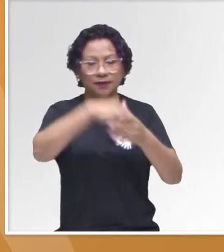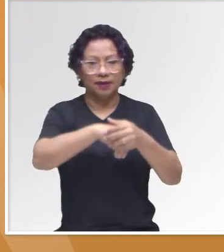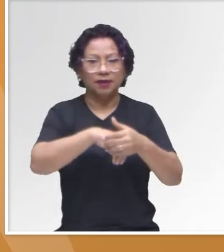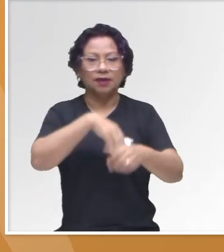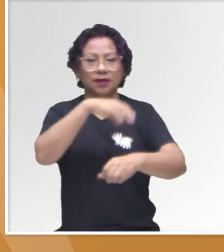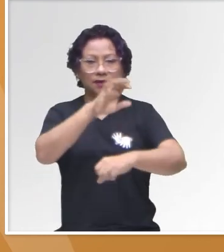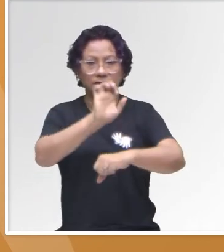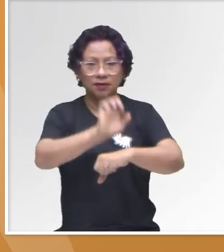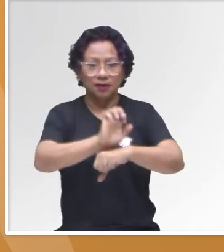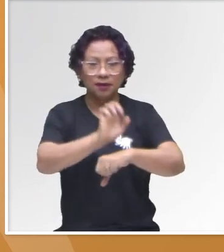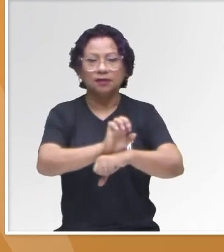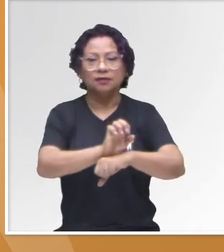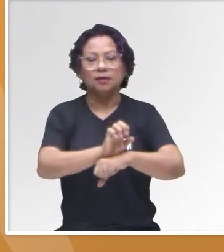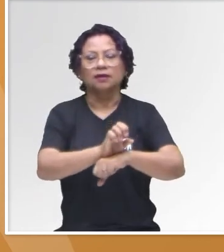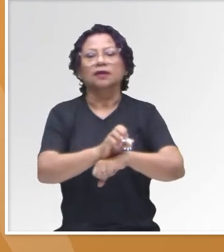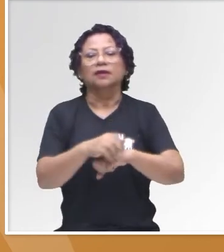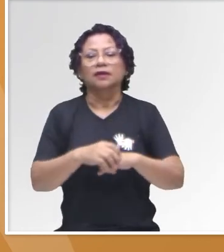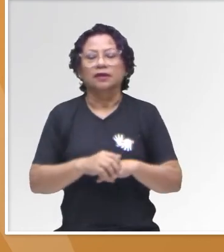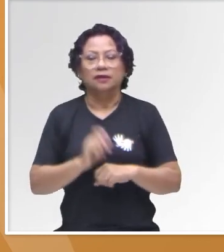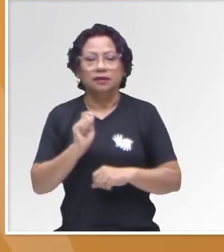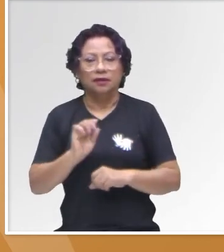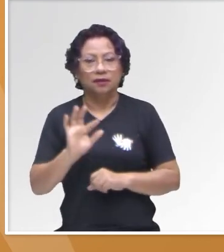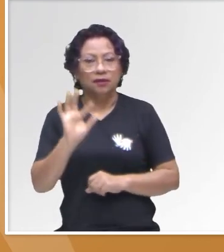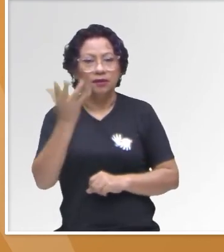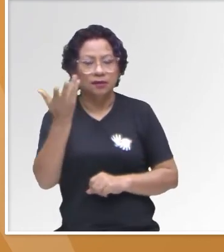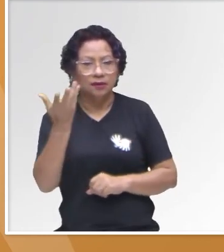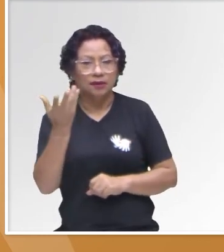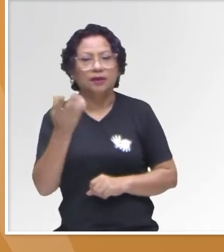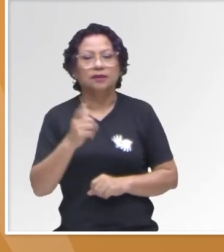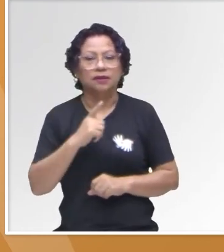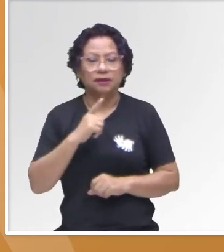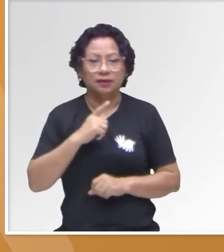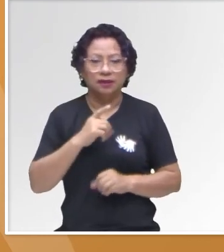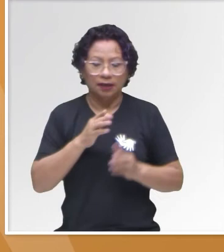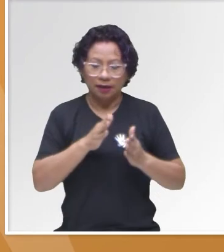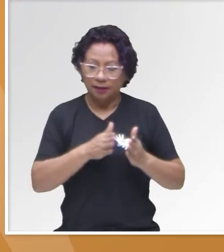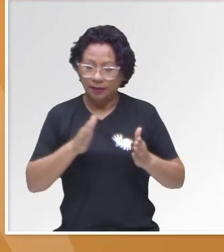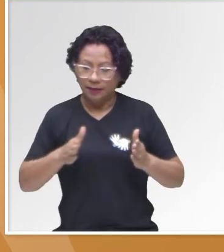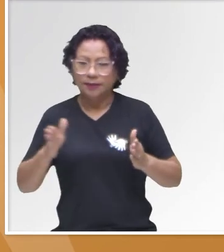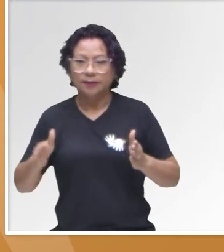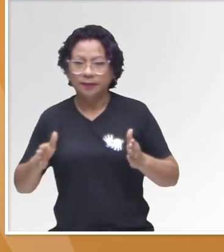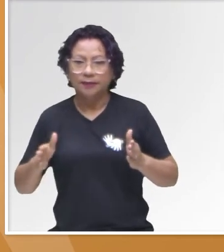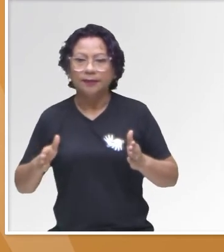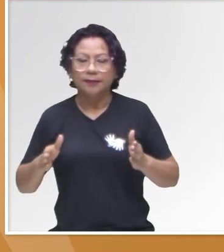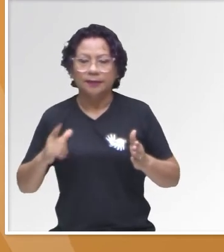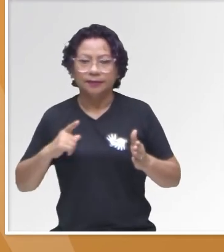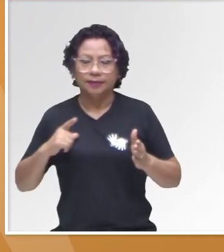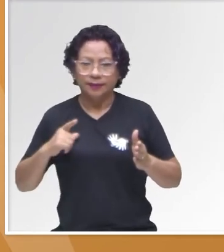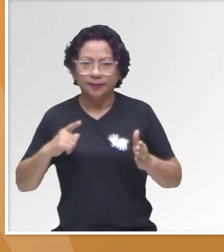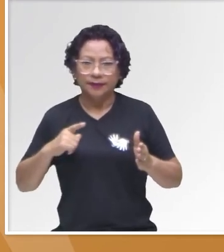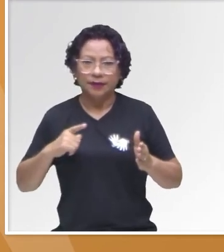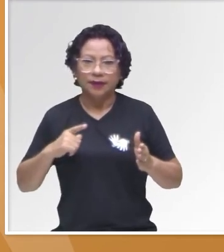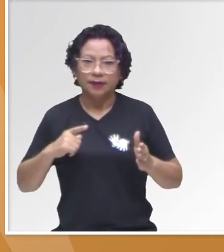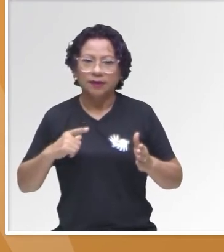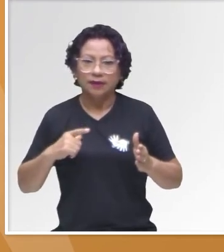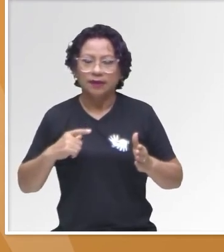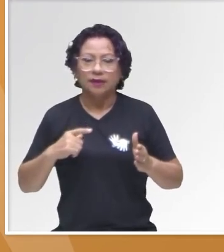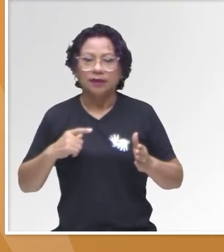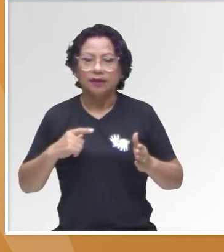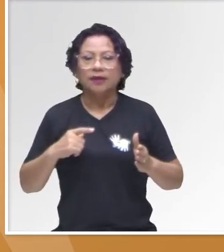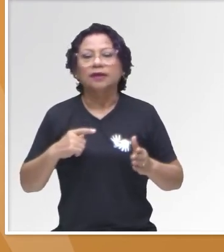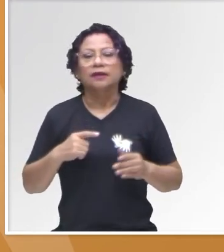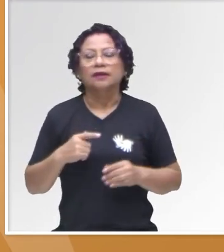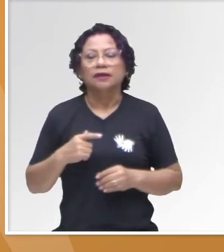geração de empregos, né, se durante um determinado período aquele país ofereceu ali uma maior quantidade de empregos, então